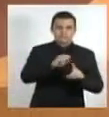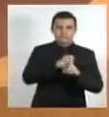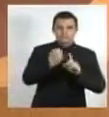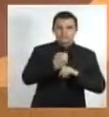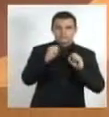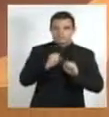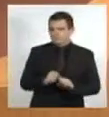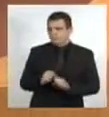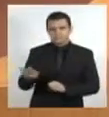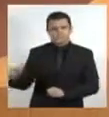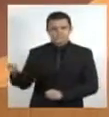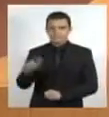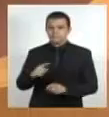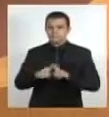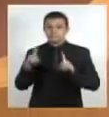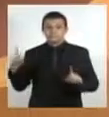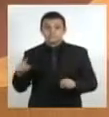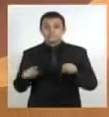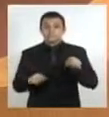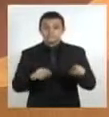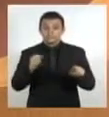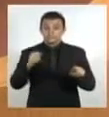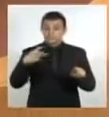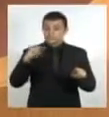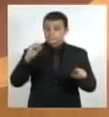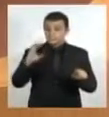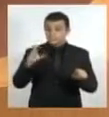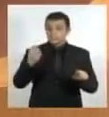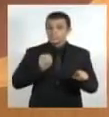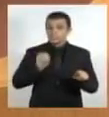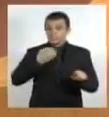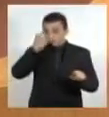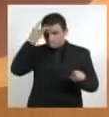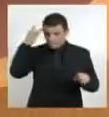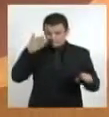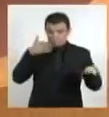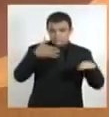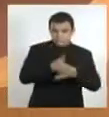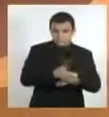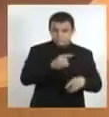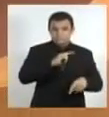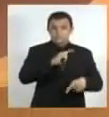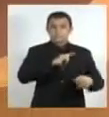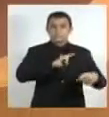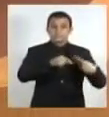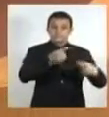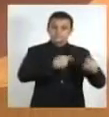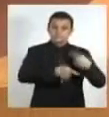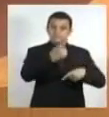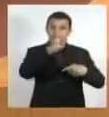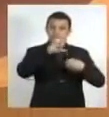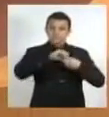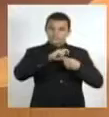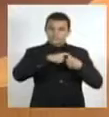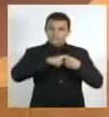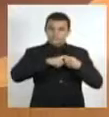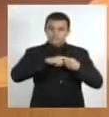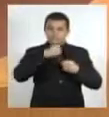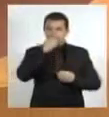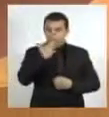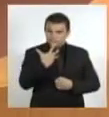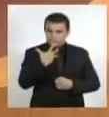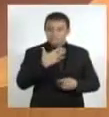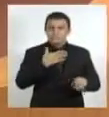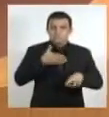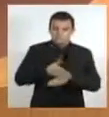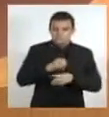o índice de inserção social dessas pessoas é muito maior. Até porque as APACs não cuidam apenas dos condenados, mas